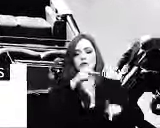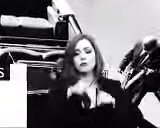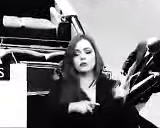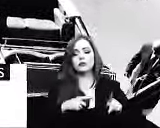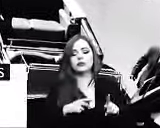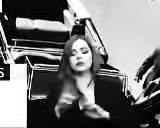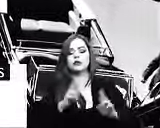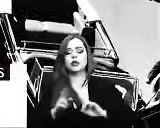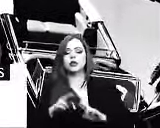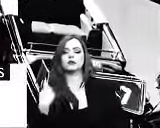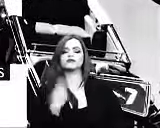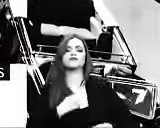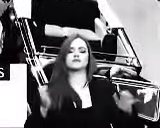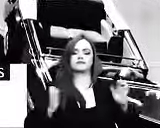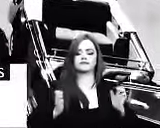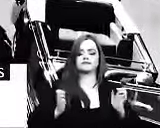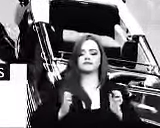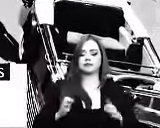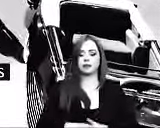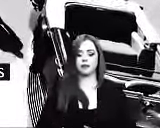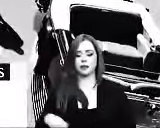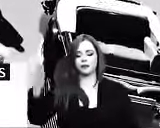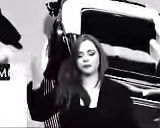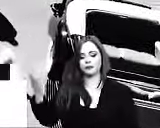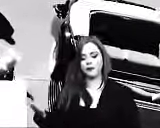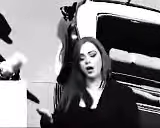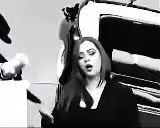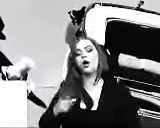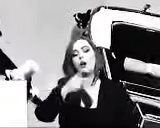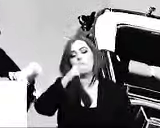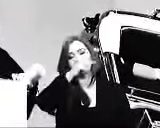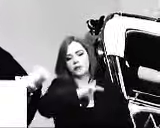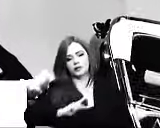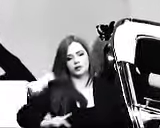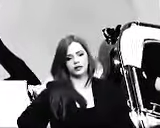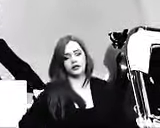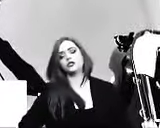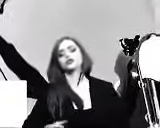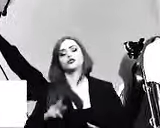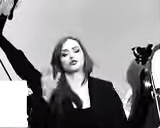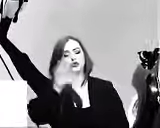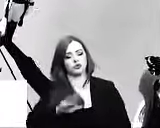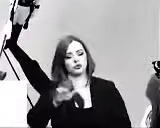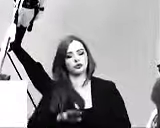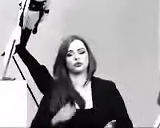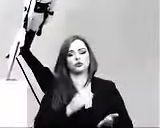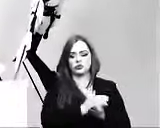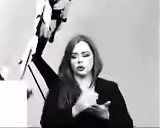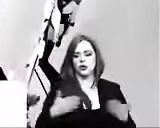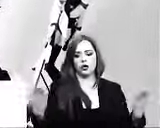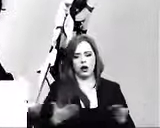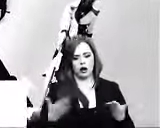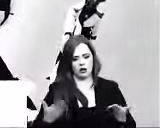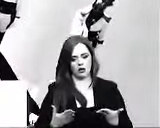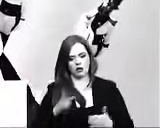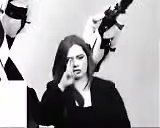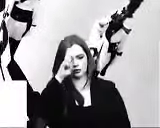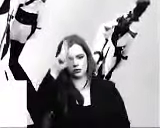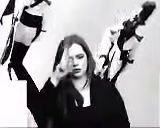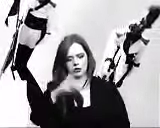ela tenta explicar que o problema foi que Lula falou de improviso. O que Israel está fazendo em Gaza é